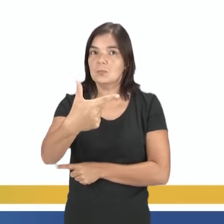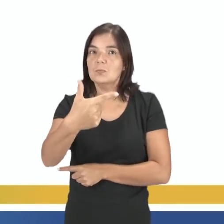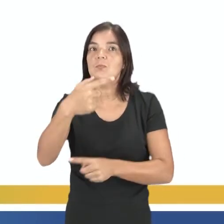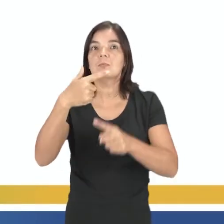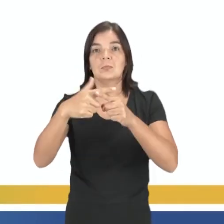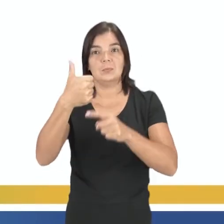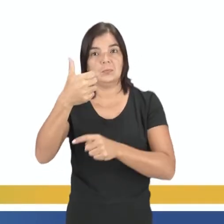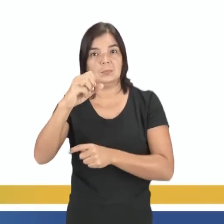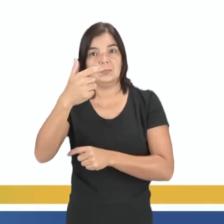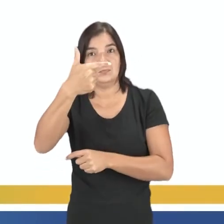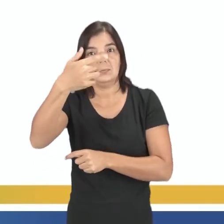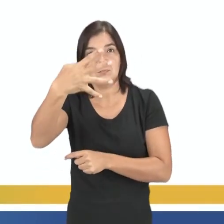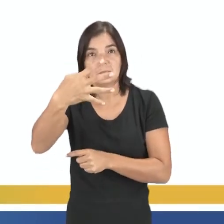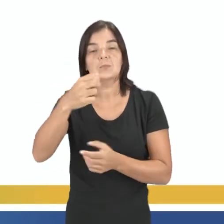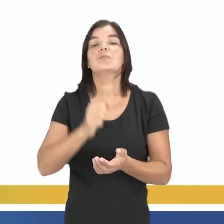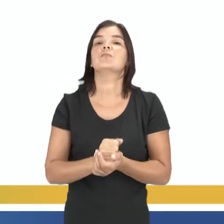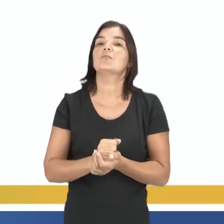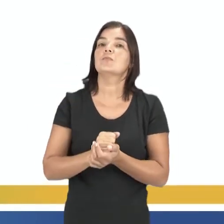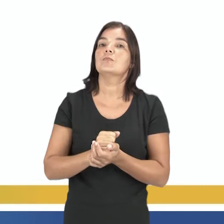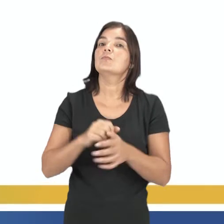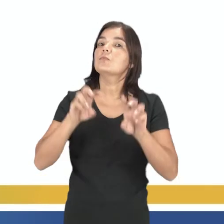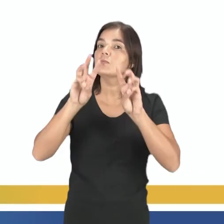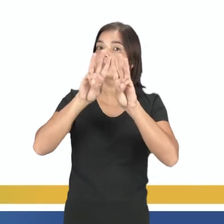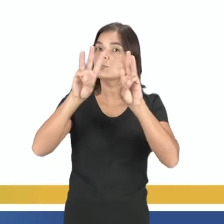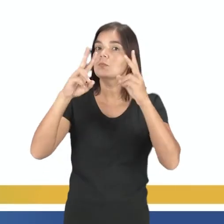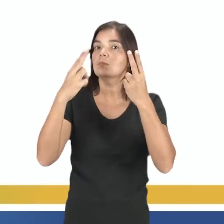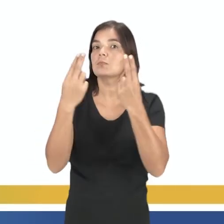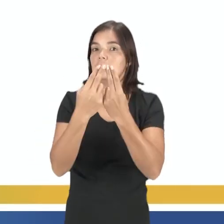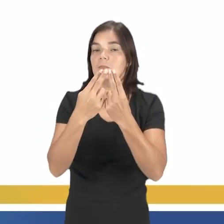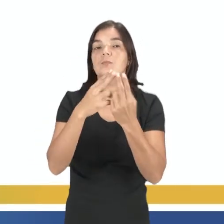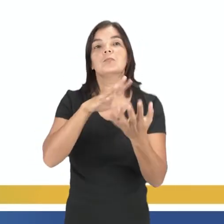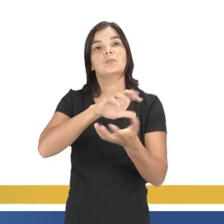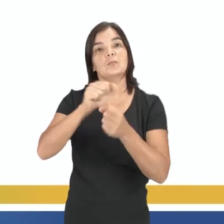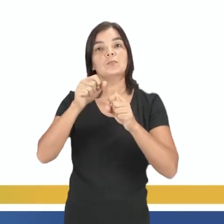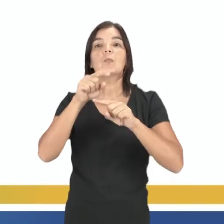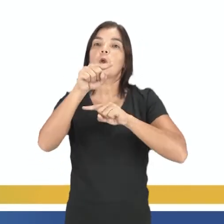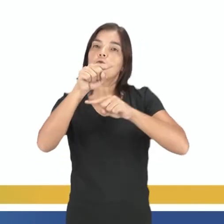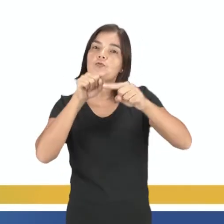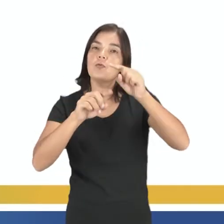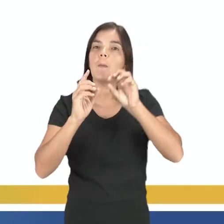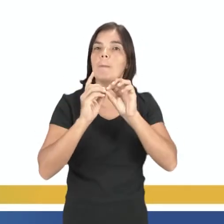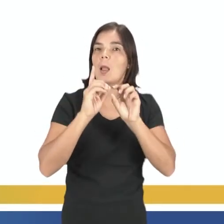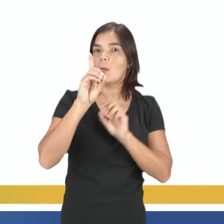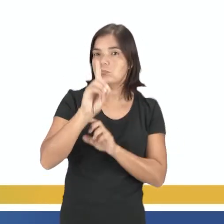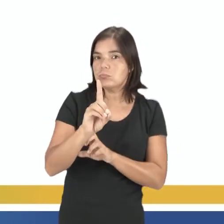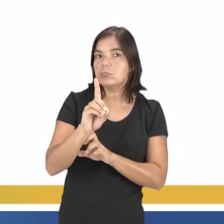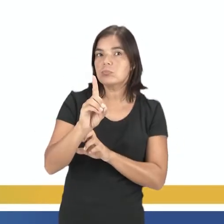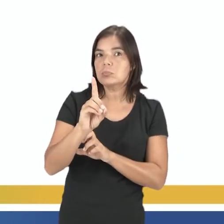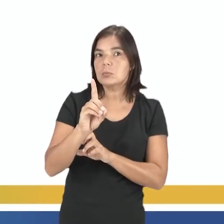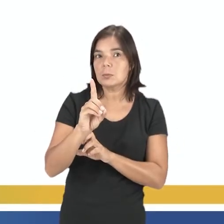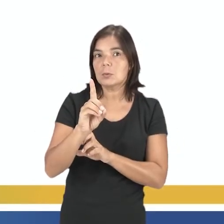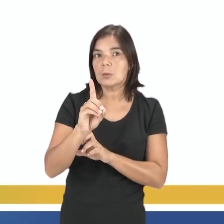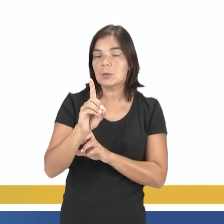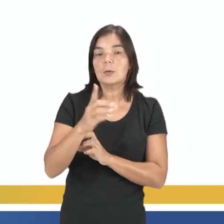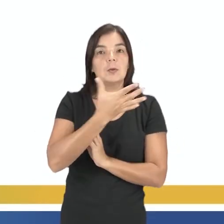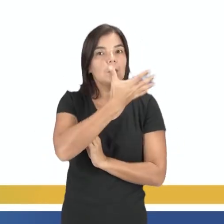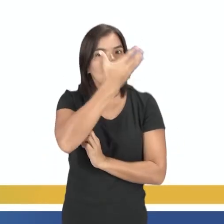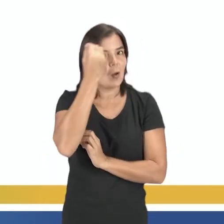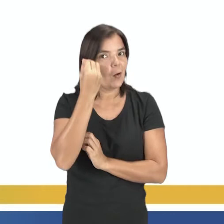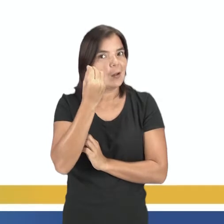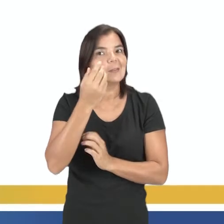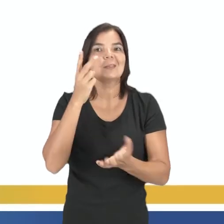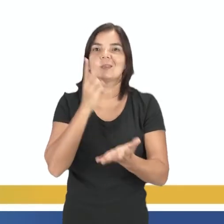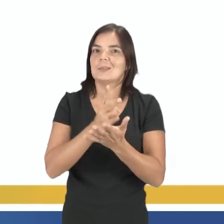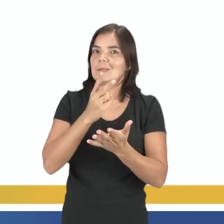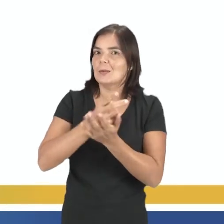5,972 vezes 10 elevado a 24, massa da Terra. Está dividido pela distância, aquele raio que a gente transformou. E não esqueça que a distância